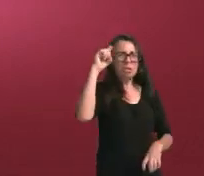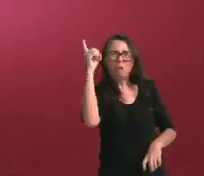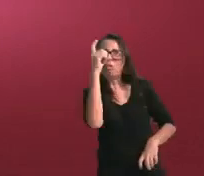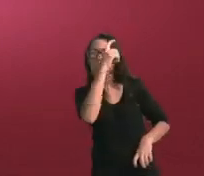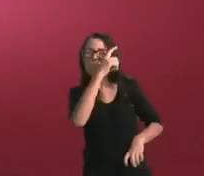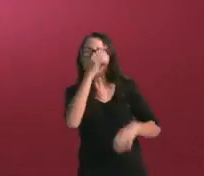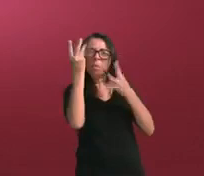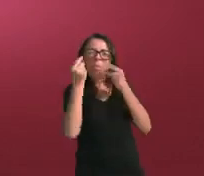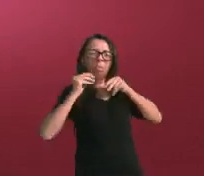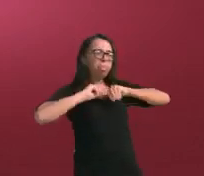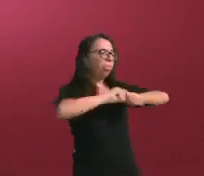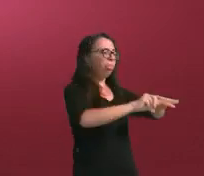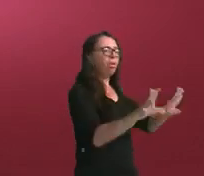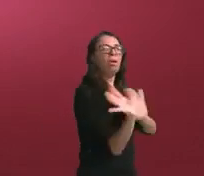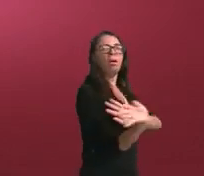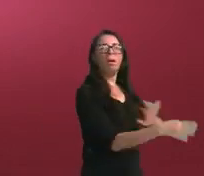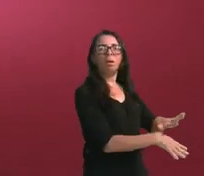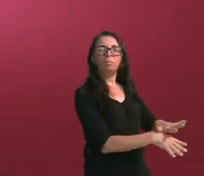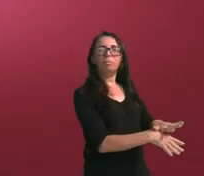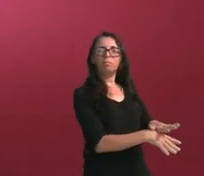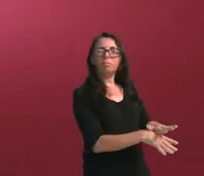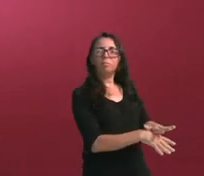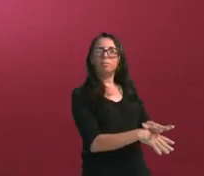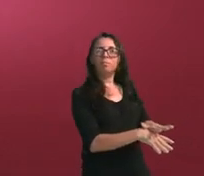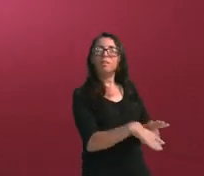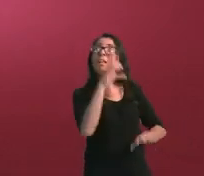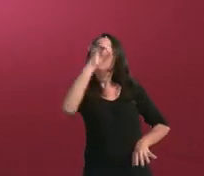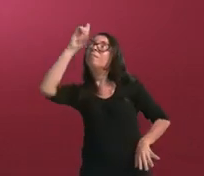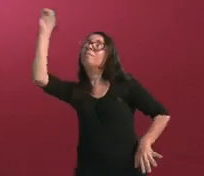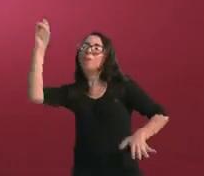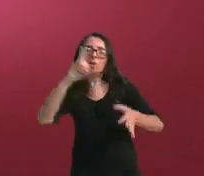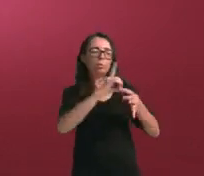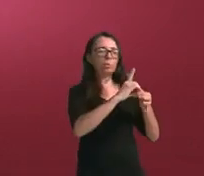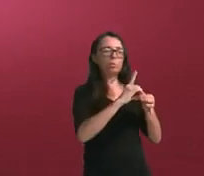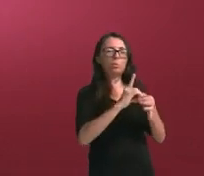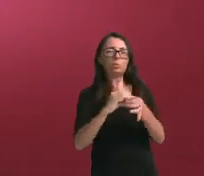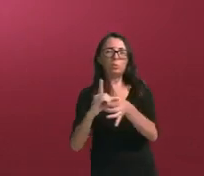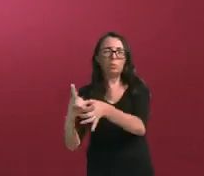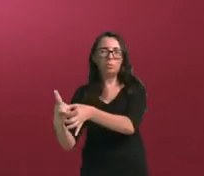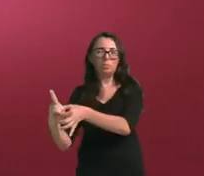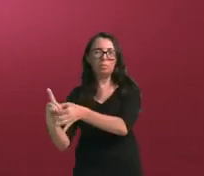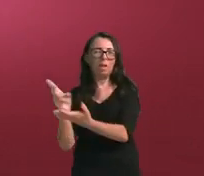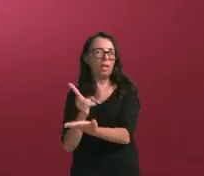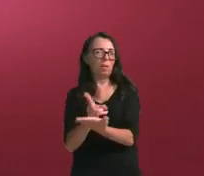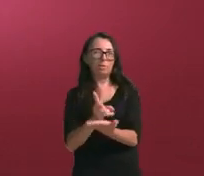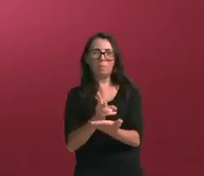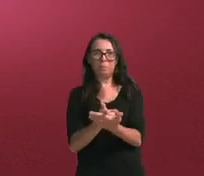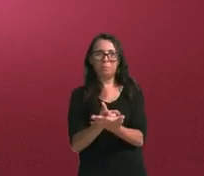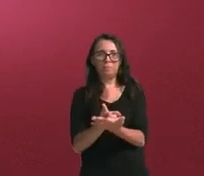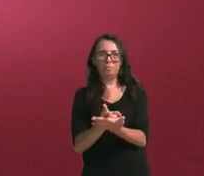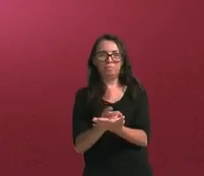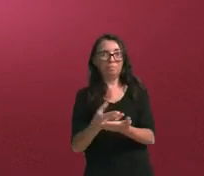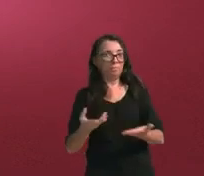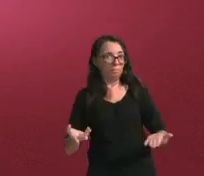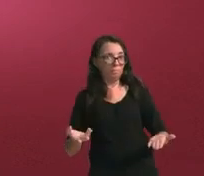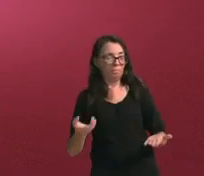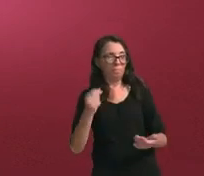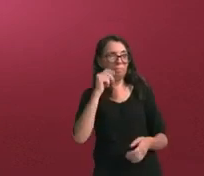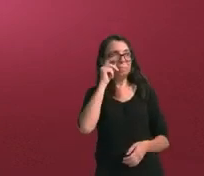Deus estava entre o Mar Vermelho e o exército egípcio se aproximava, Deus disse a